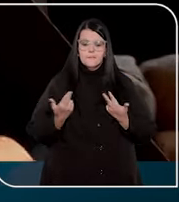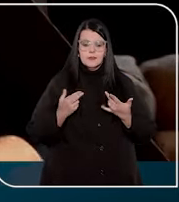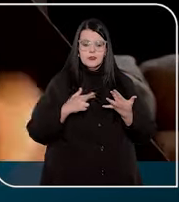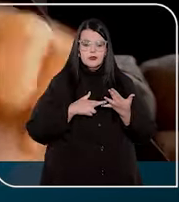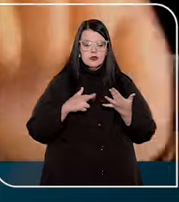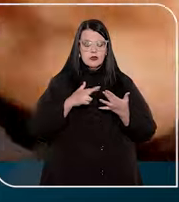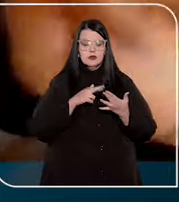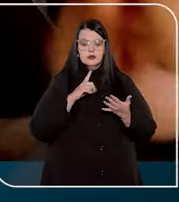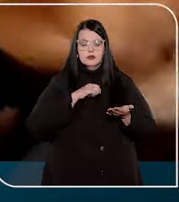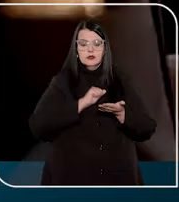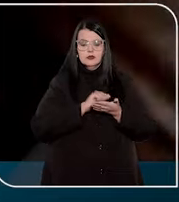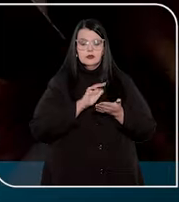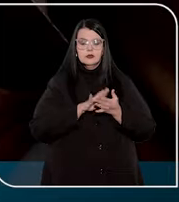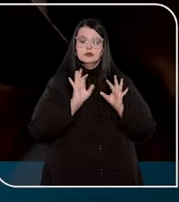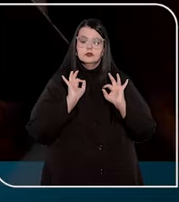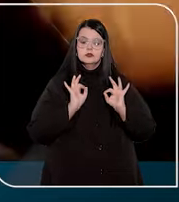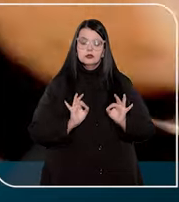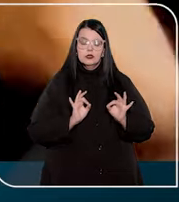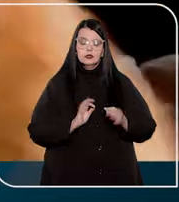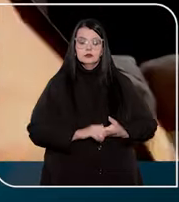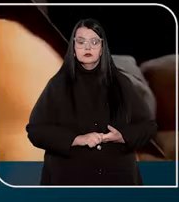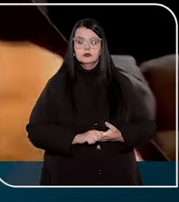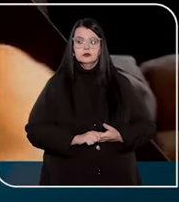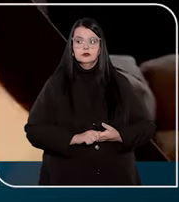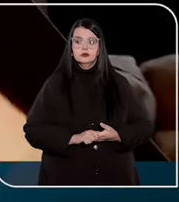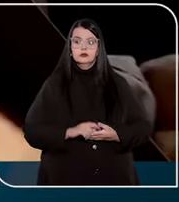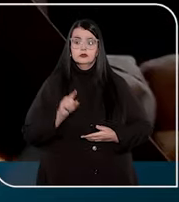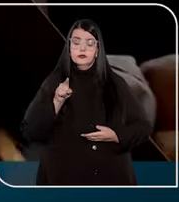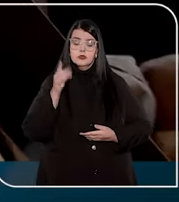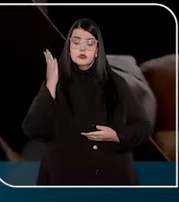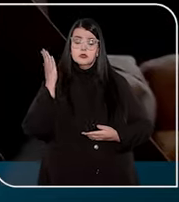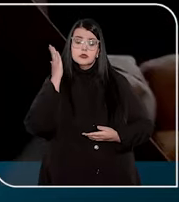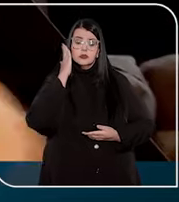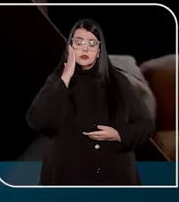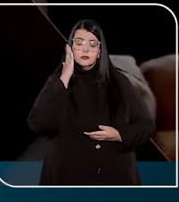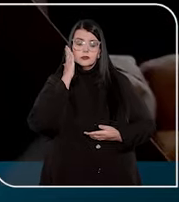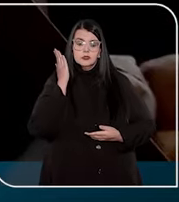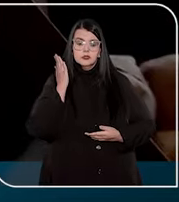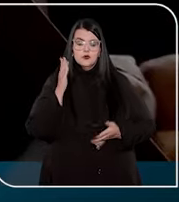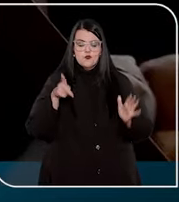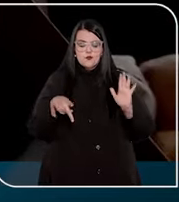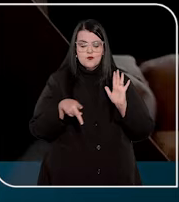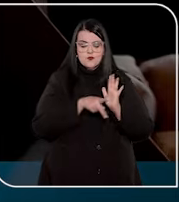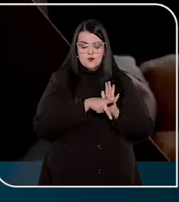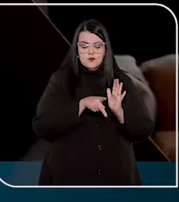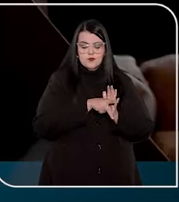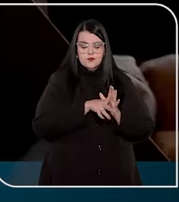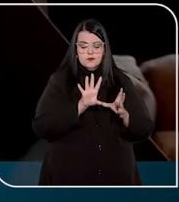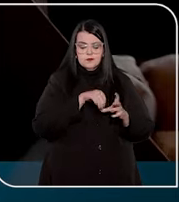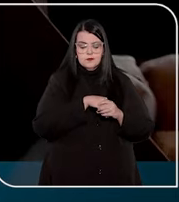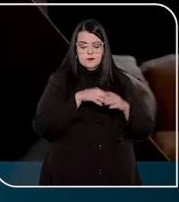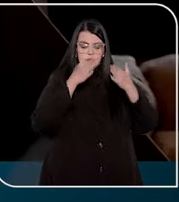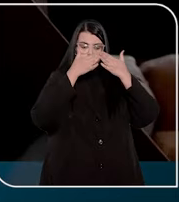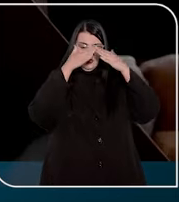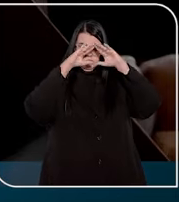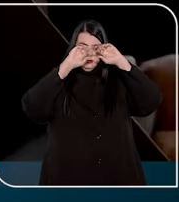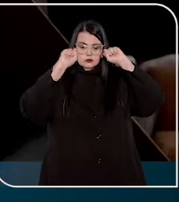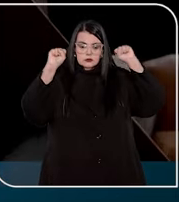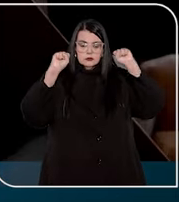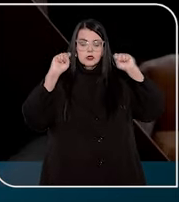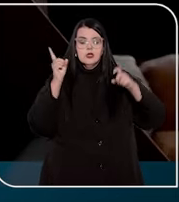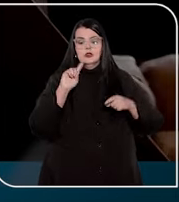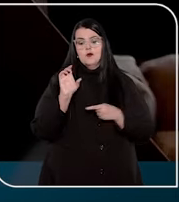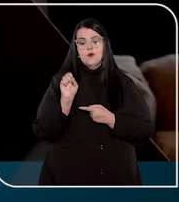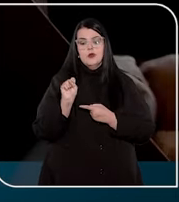na negativa de seguimento, justamente porque não sobe e porque você vai provocar o próprio tribunal onde está o processo e não o